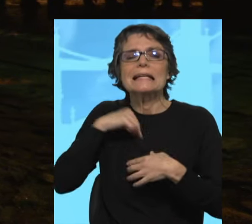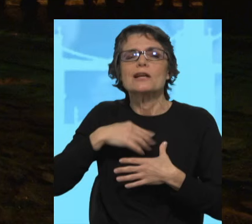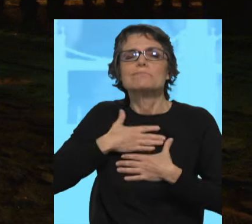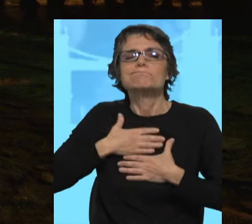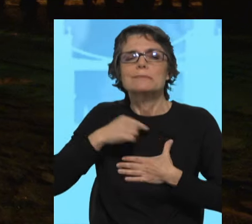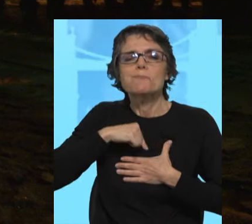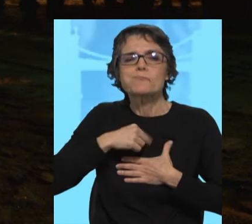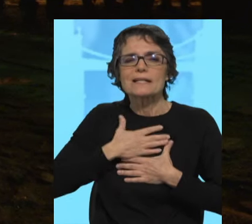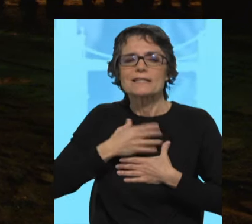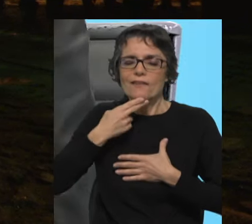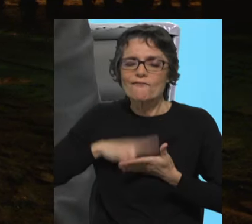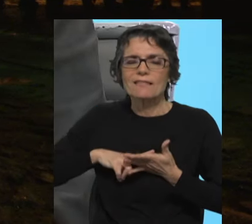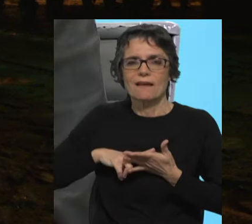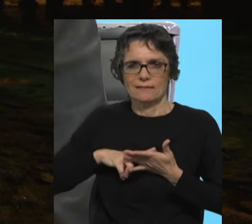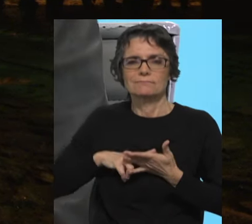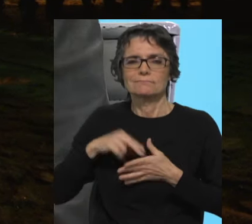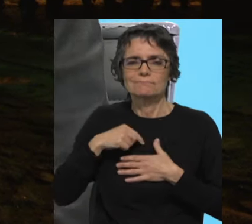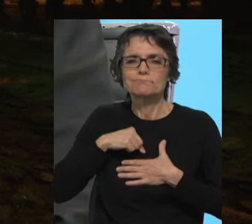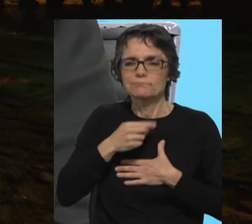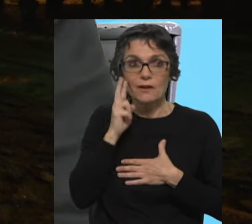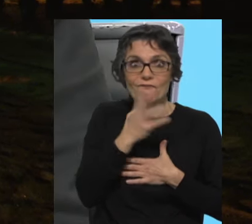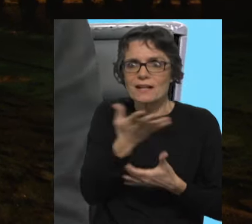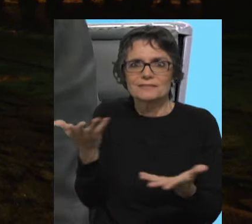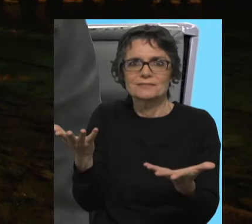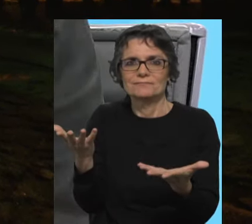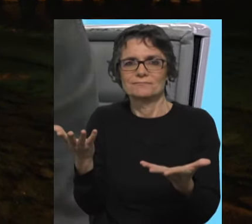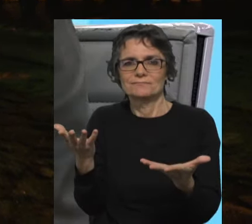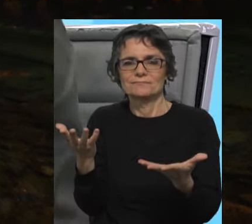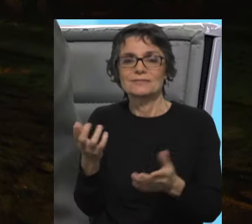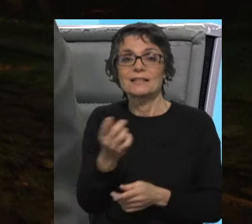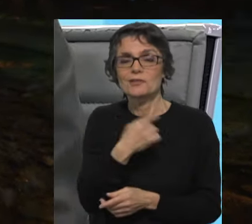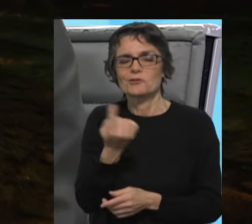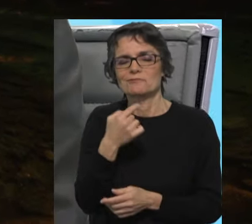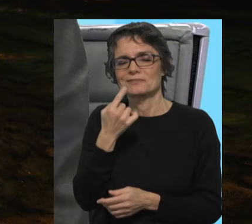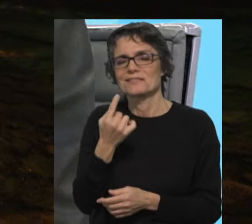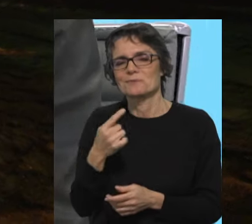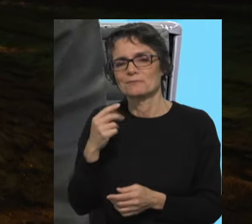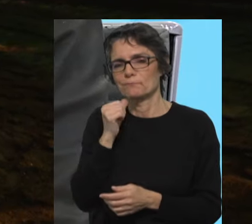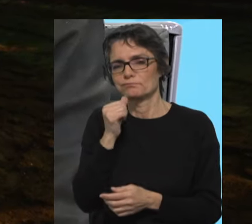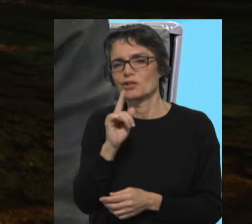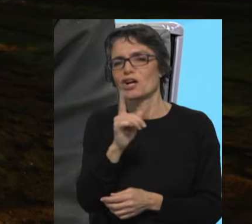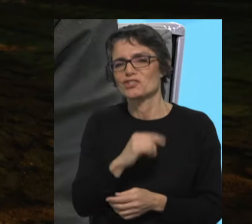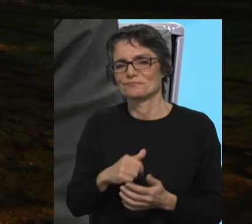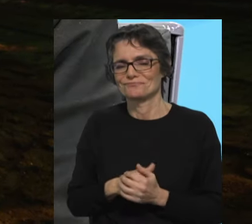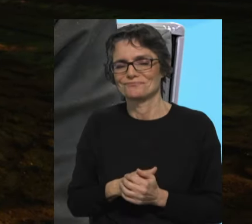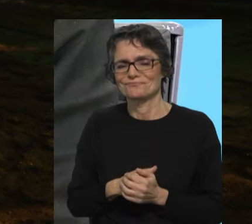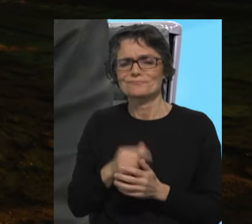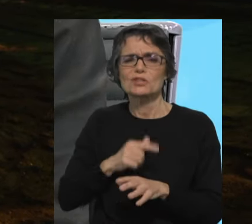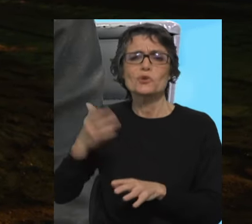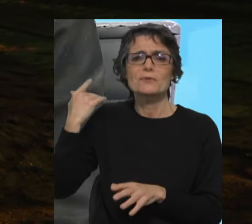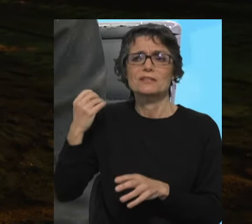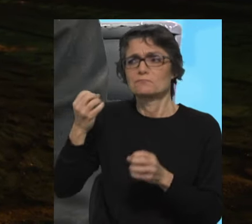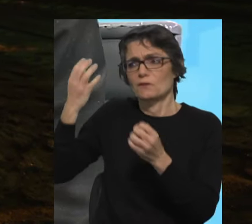esta fé interior que que vem nós costumamos dizer e que o que o passado já